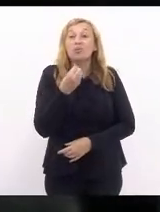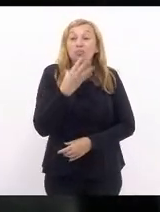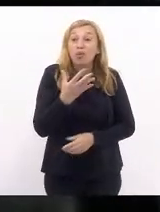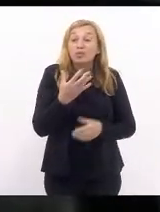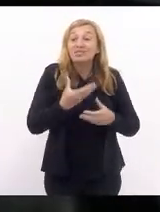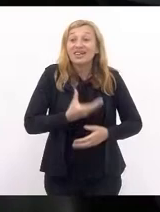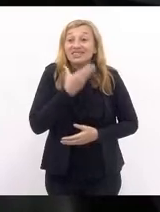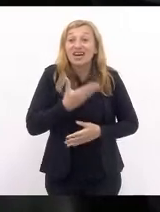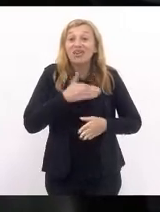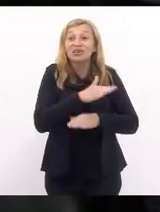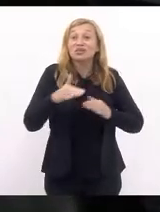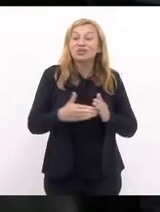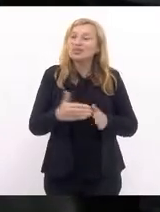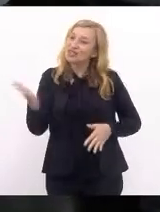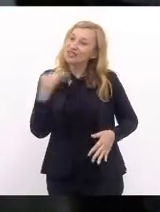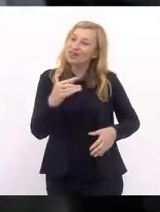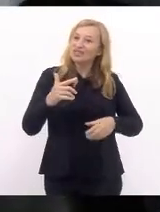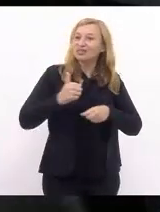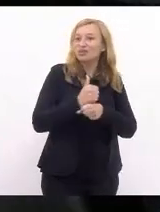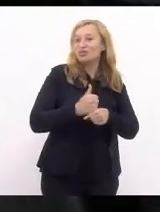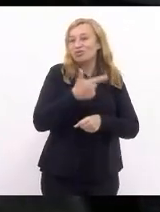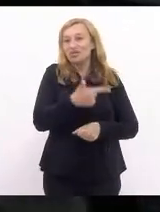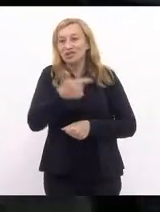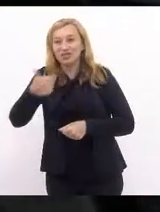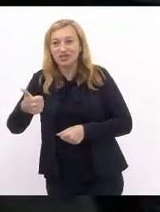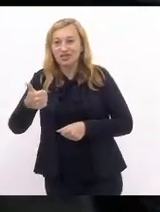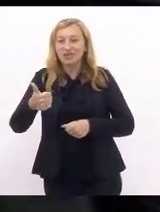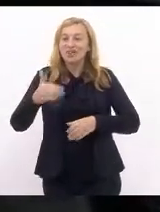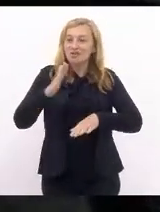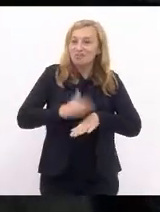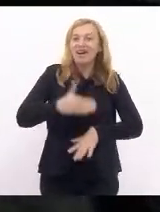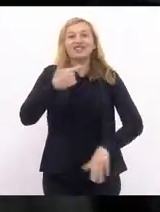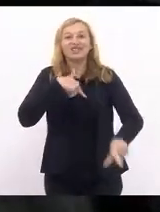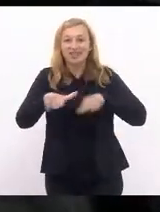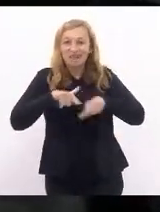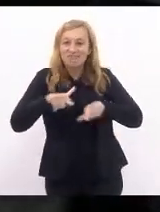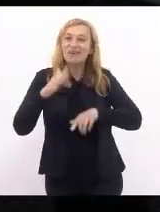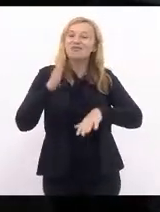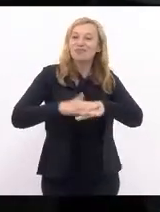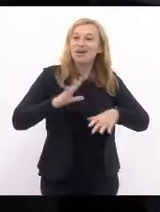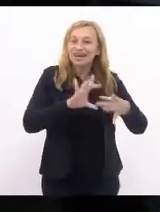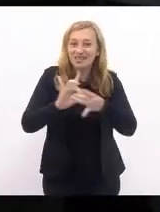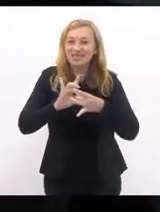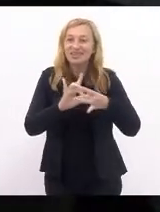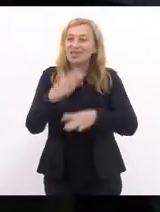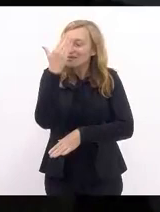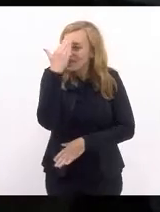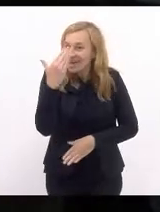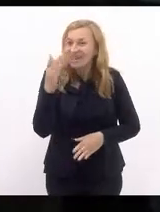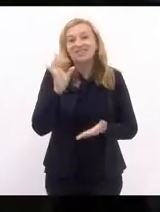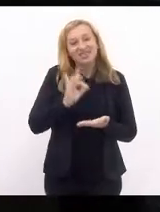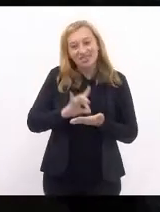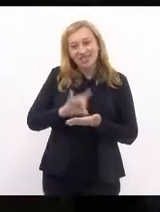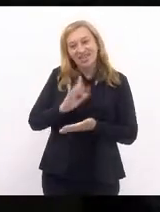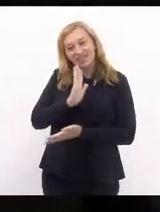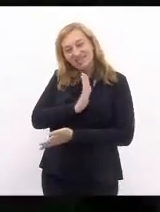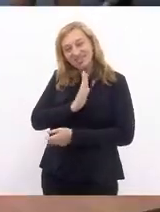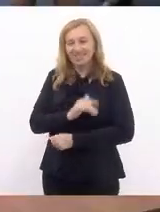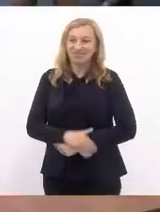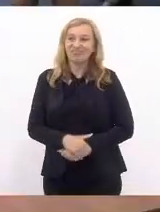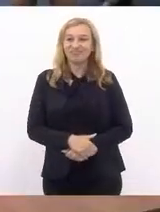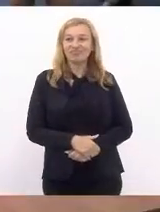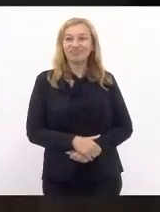Natal a todos que venha 2022.com mais trabalho com mais União muito obrigada de verdade de